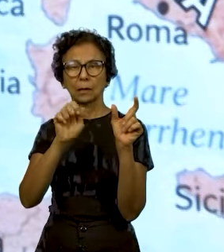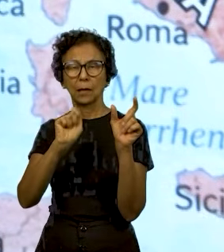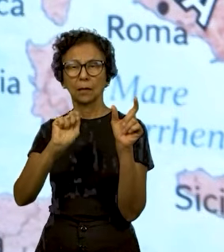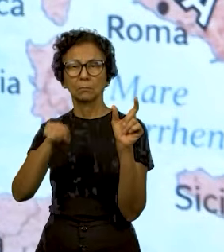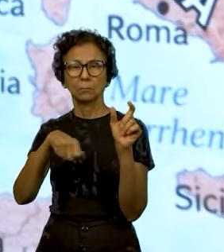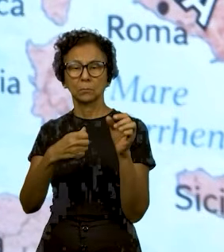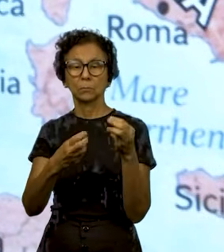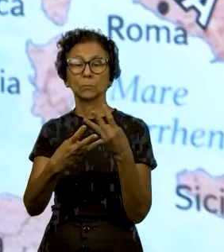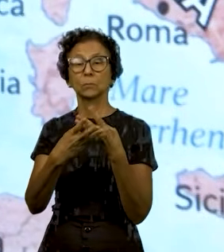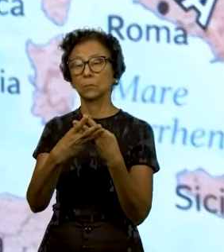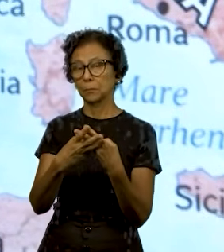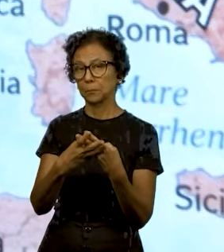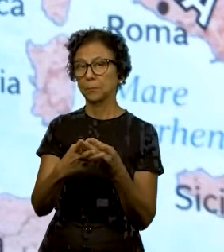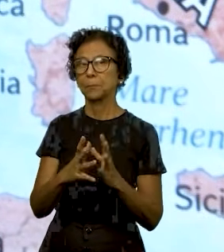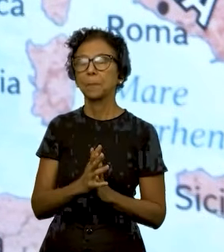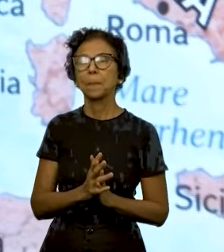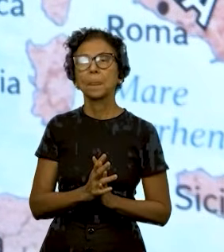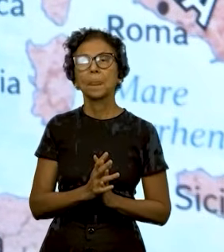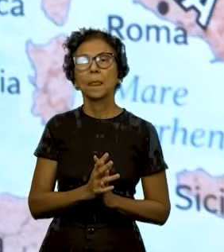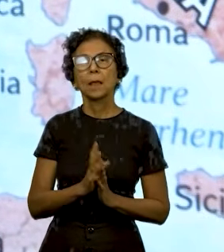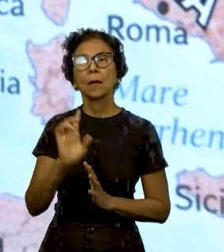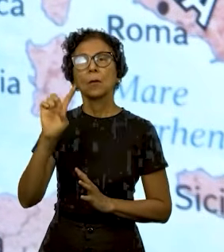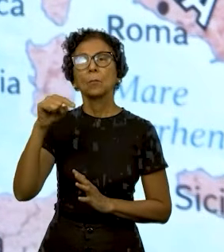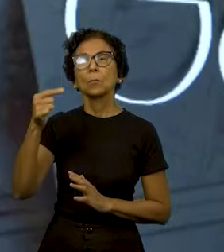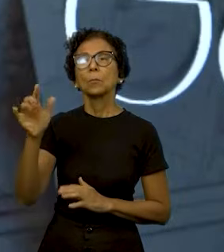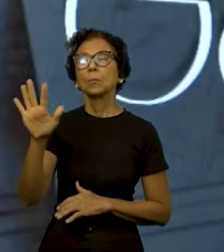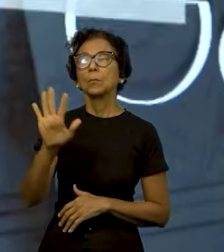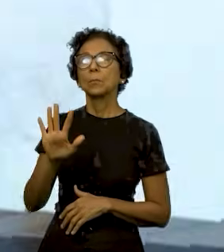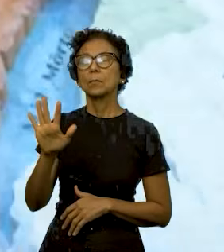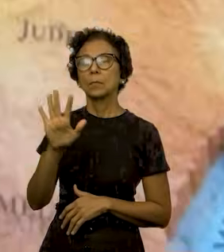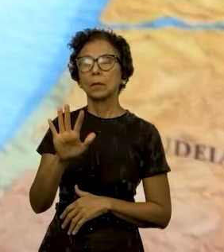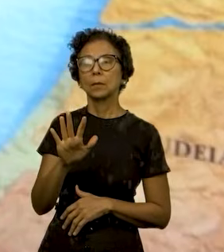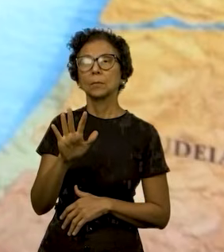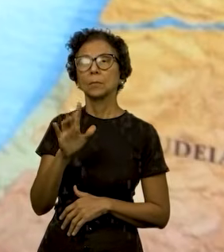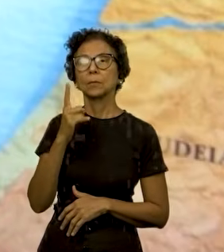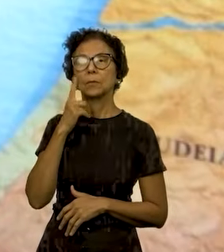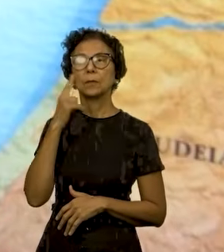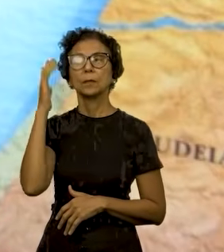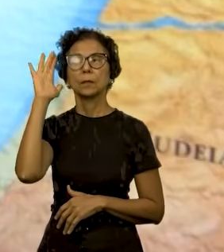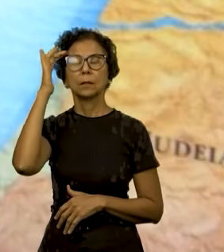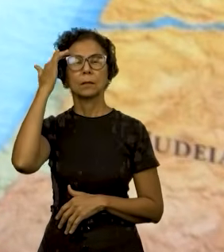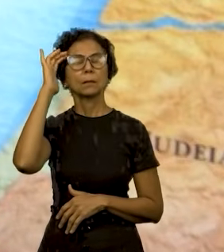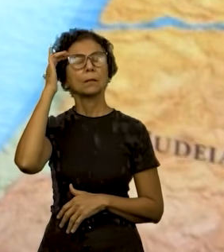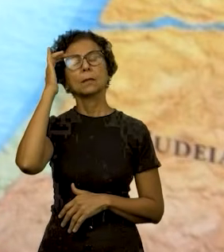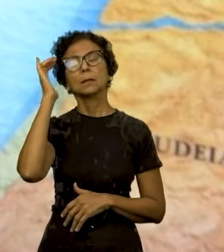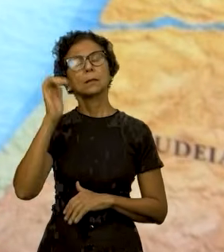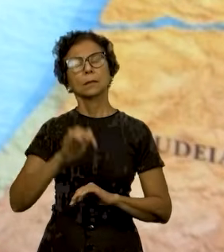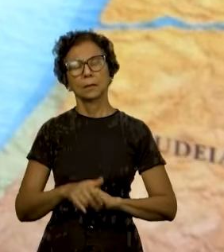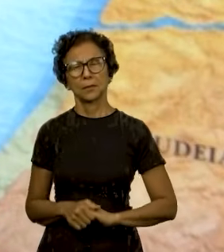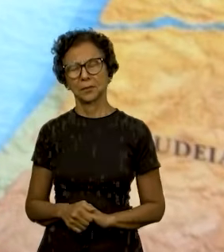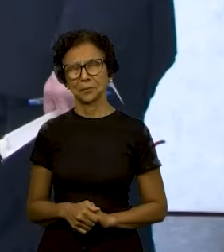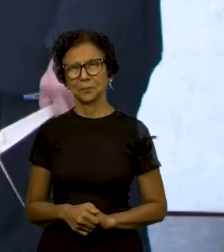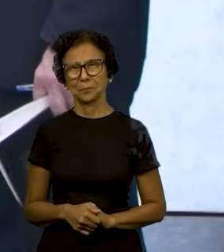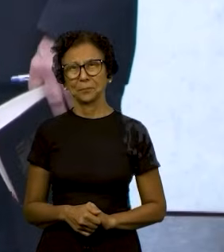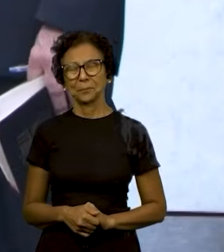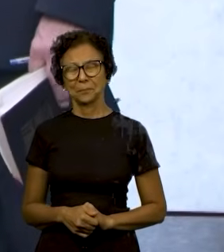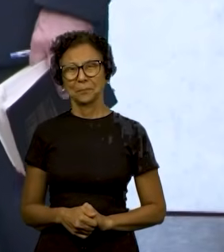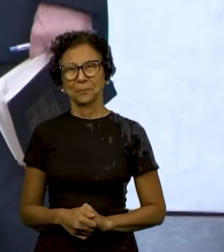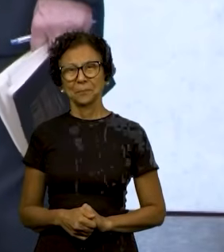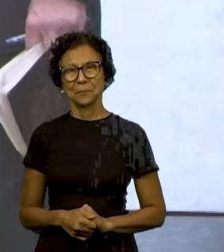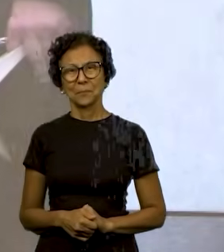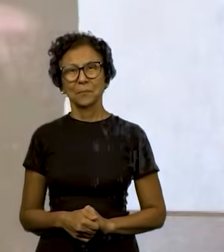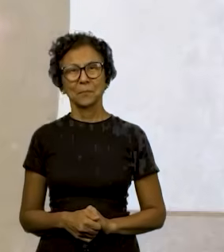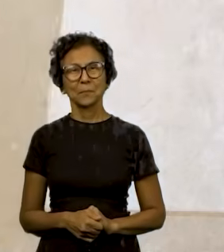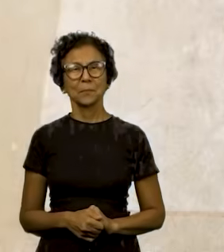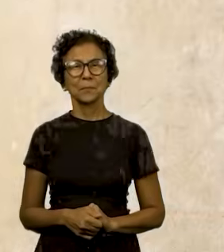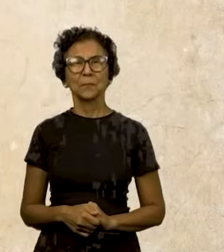mapa, porque nós vamos adentrar nessa região e entender como que era